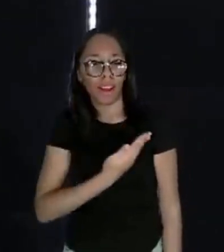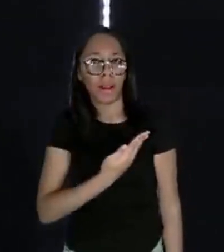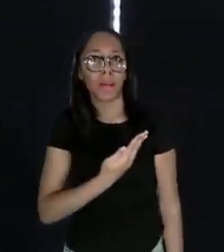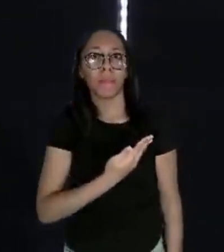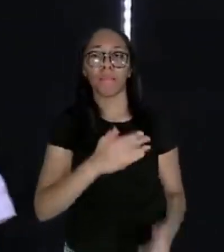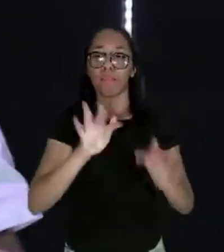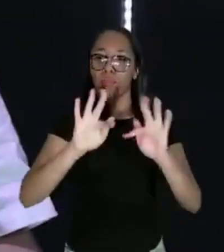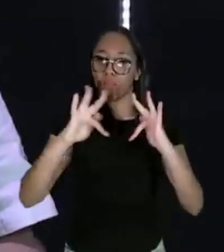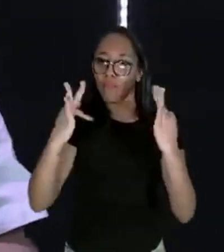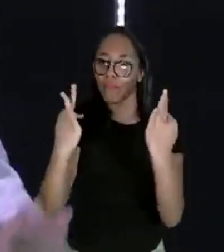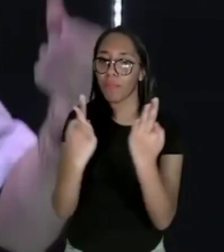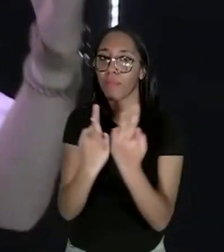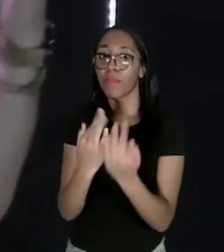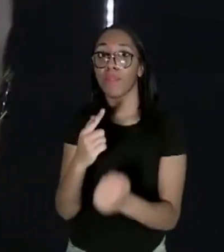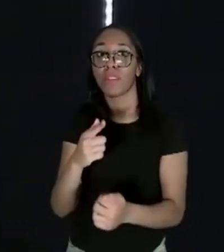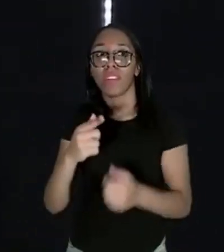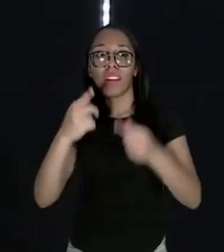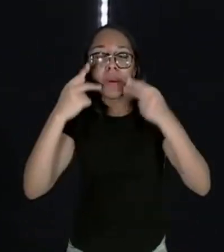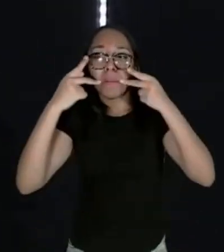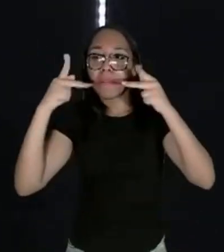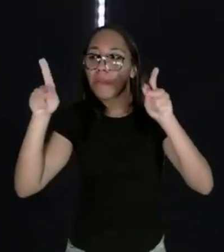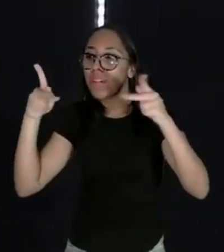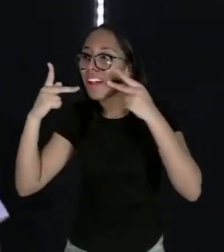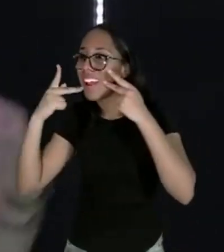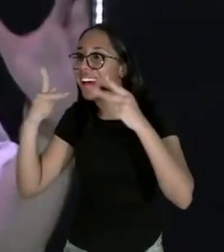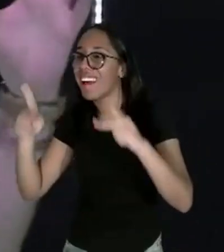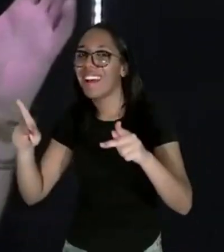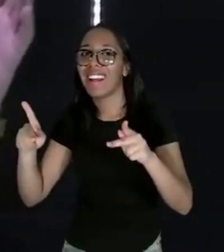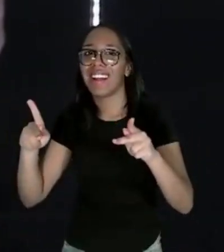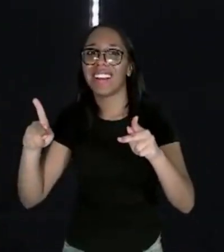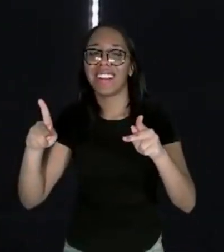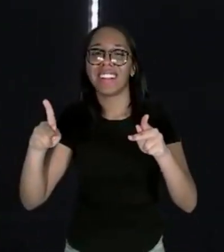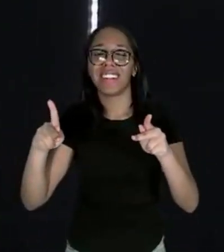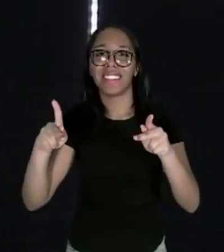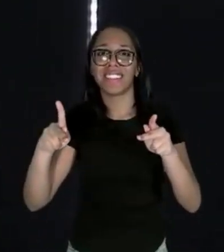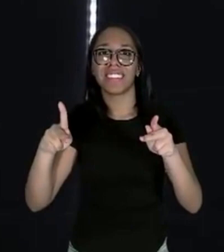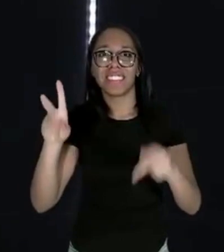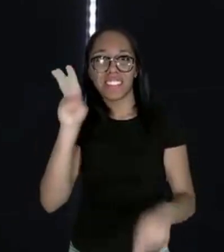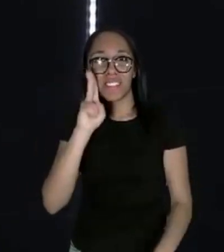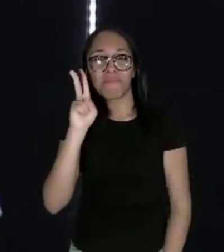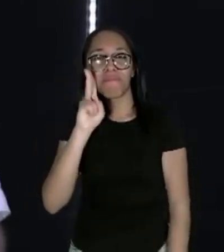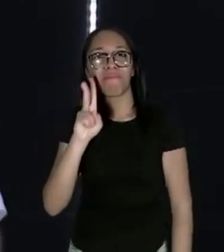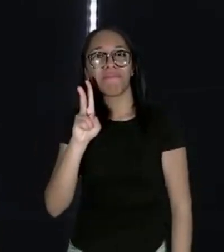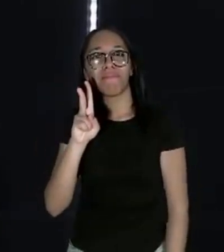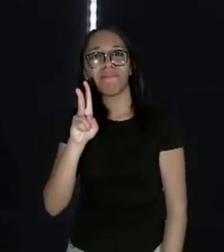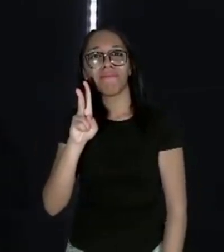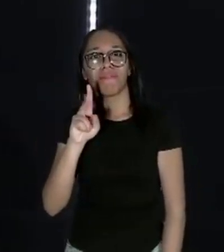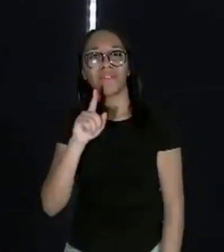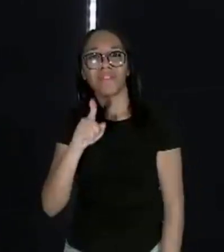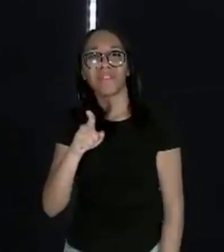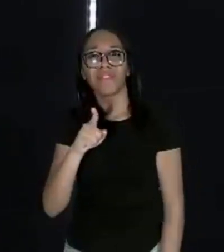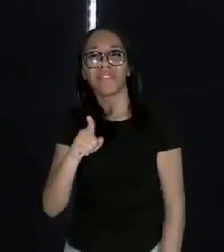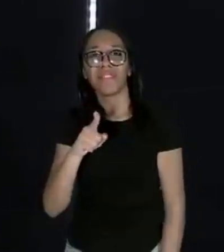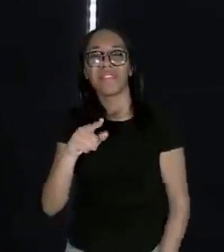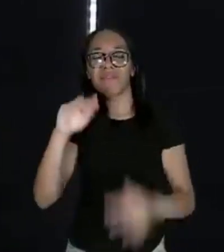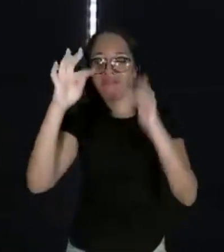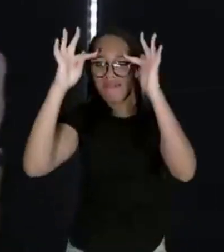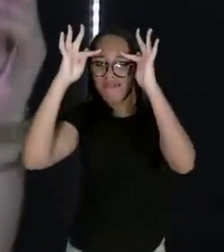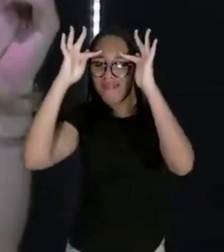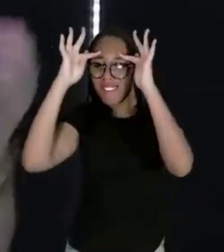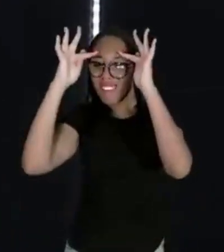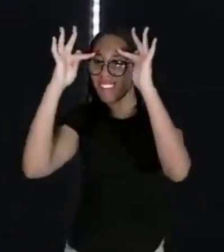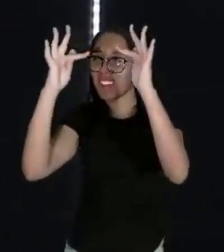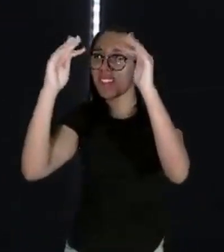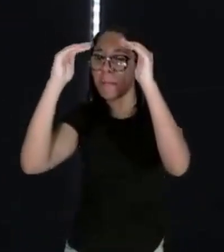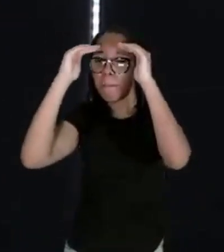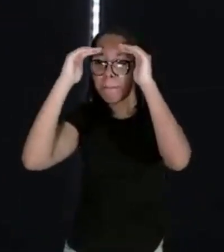você pregava para qualquer um e todo assunto era Jesus? Lembra? Lembra de quando você